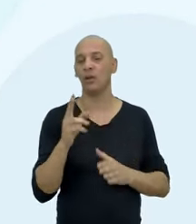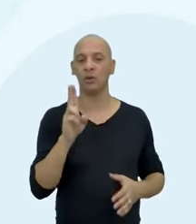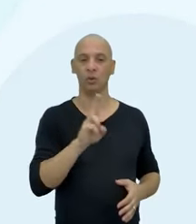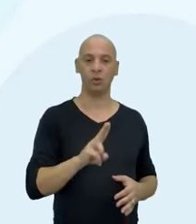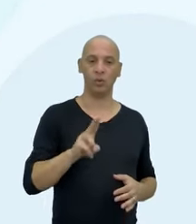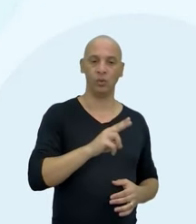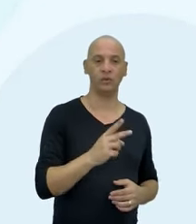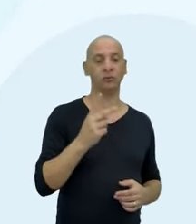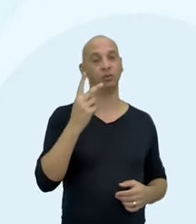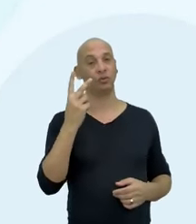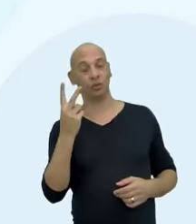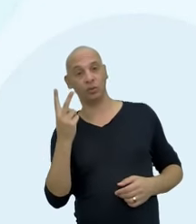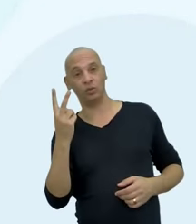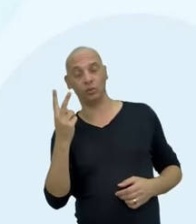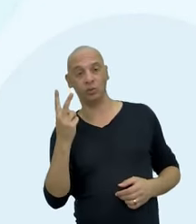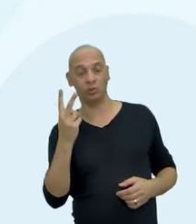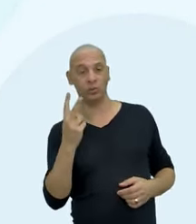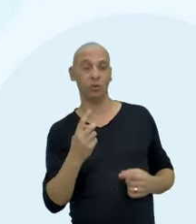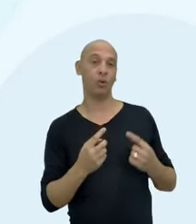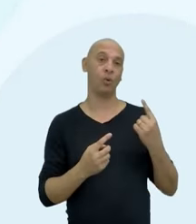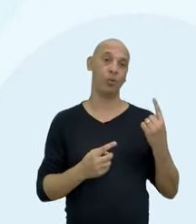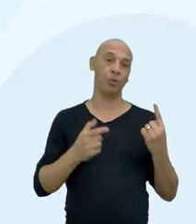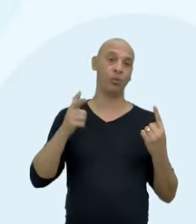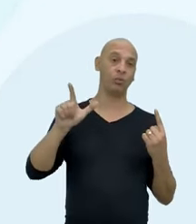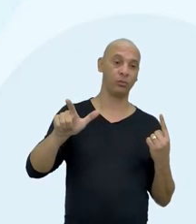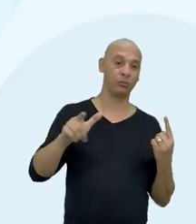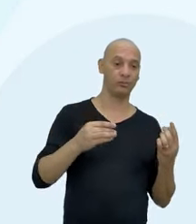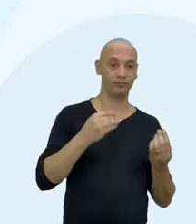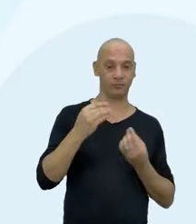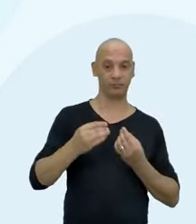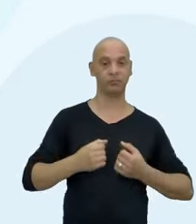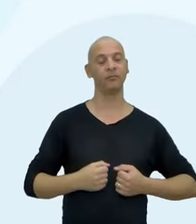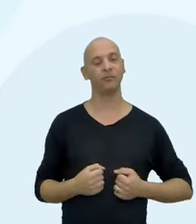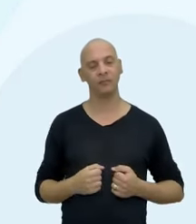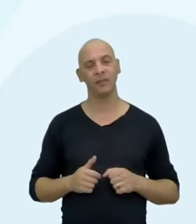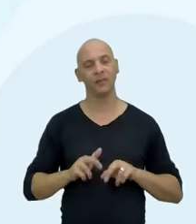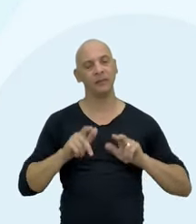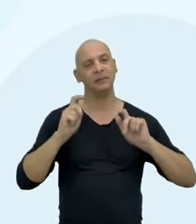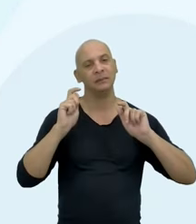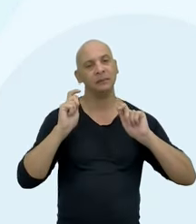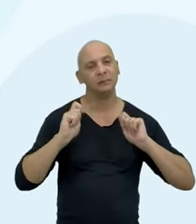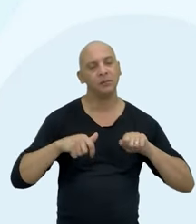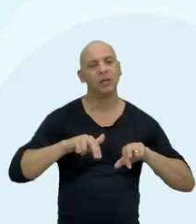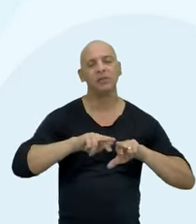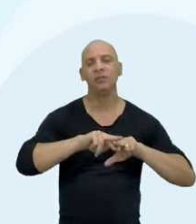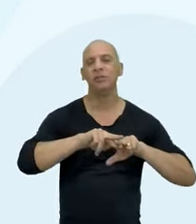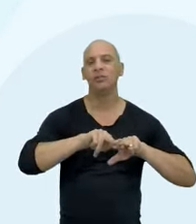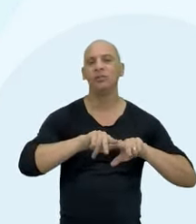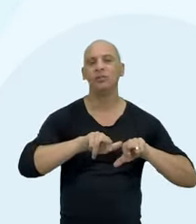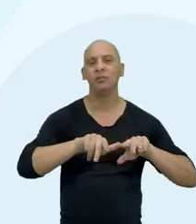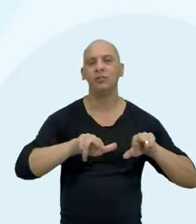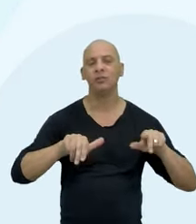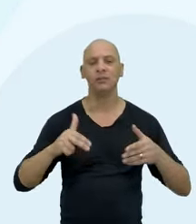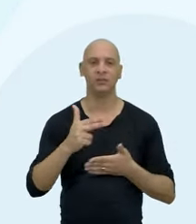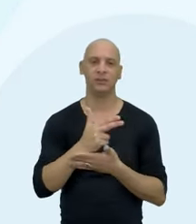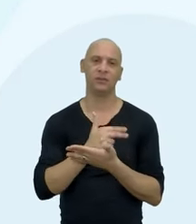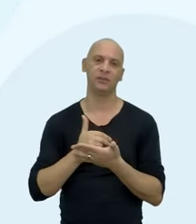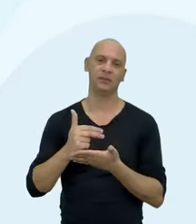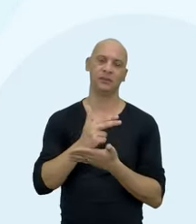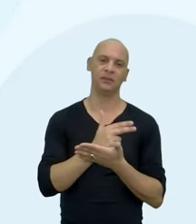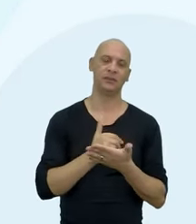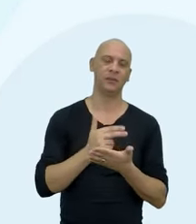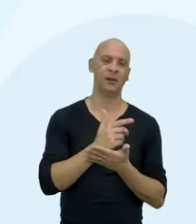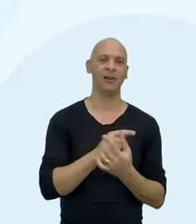utilizando dois pontos de uma e apenas um da outra né então assim você tem eu possibilidade de fazer os desenhos